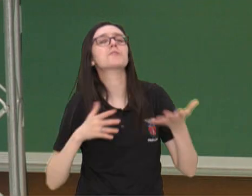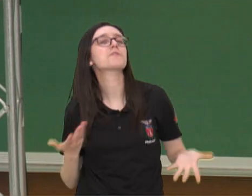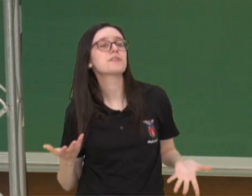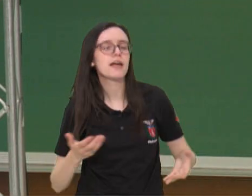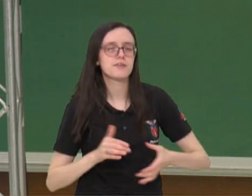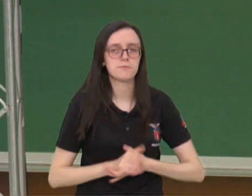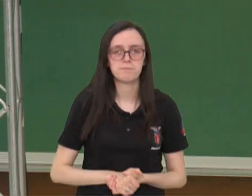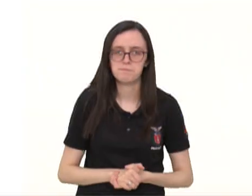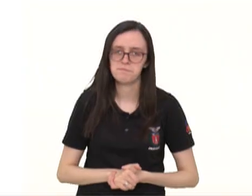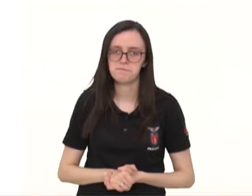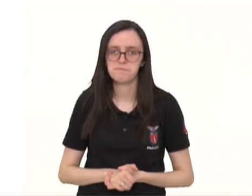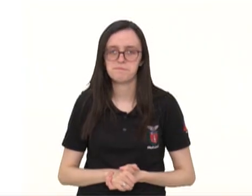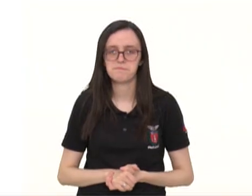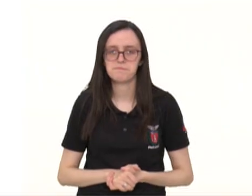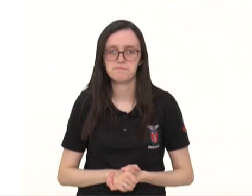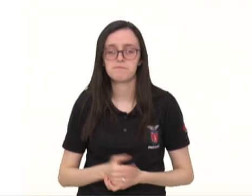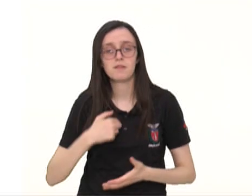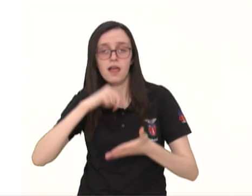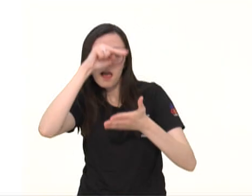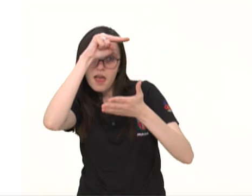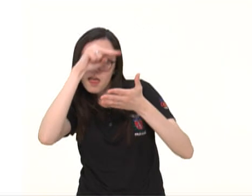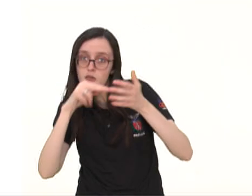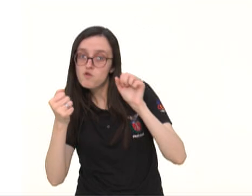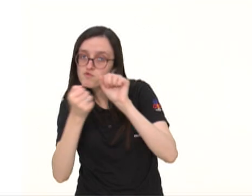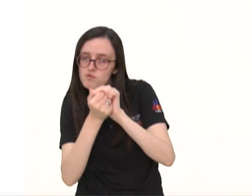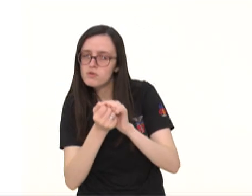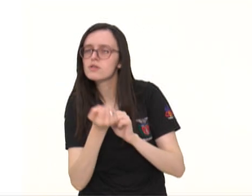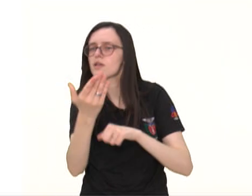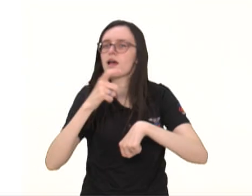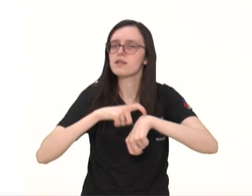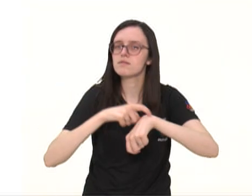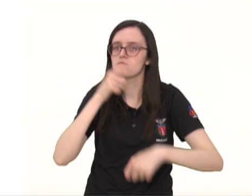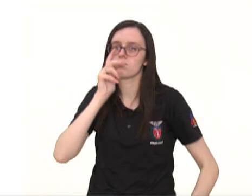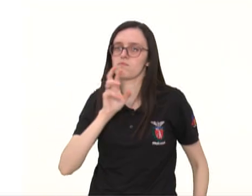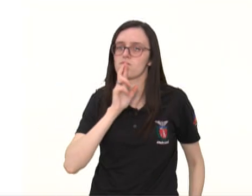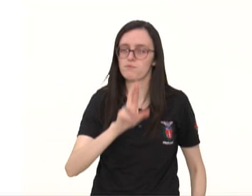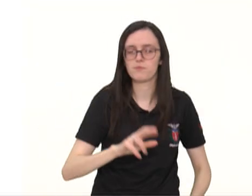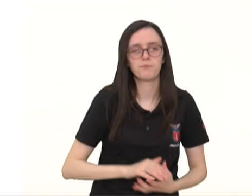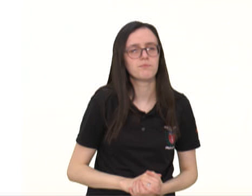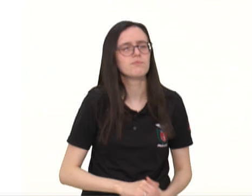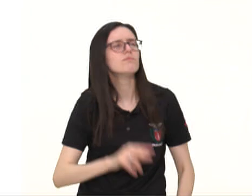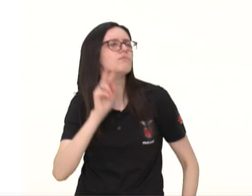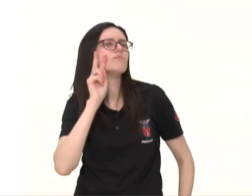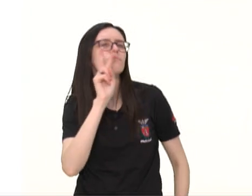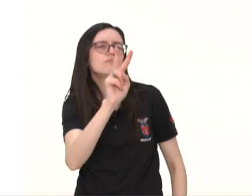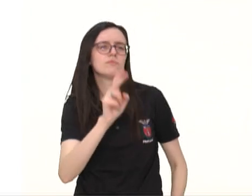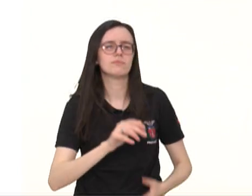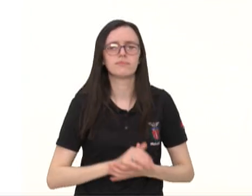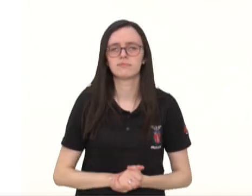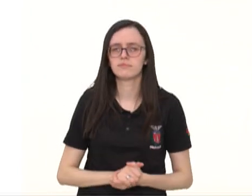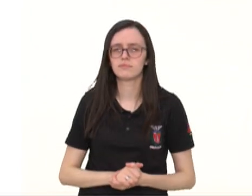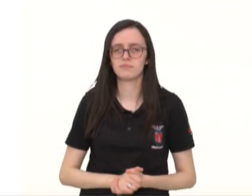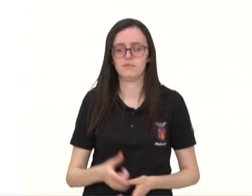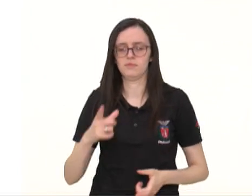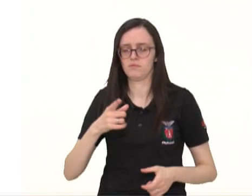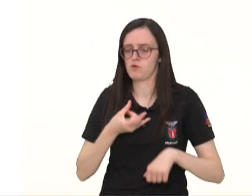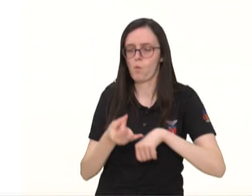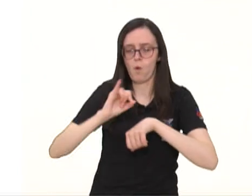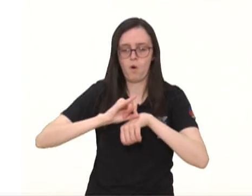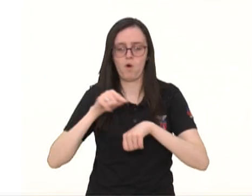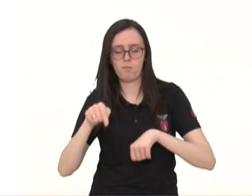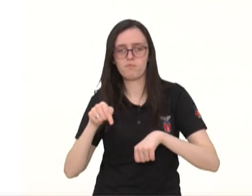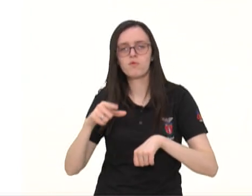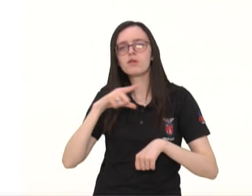agora? Eu vou ler com você, você vai ter uns minutinhos para resolver. Um móvel realiza